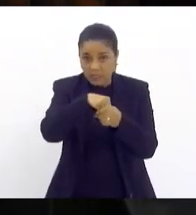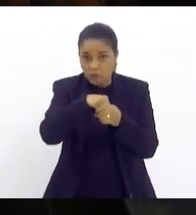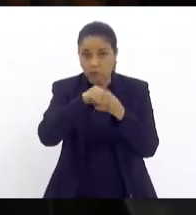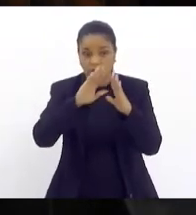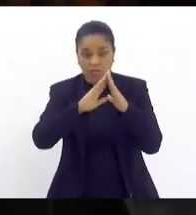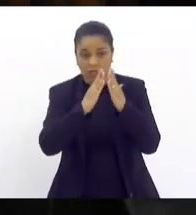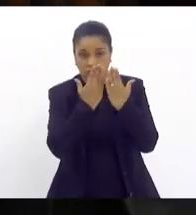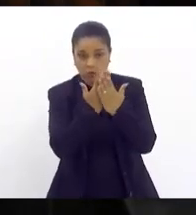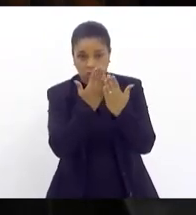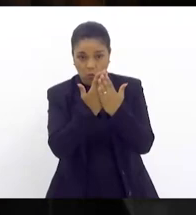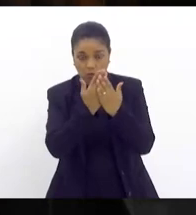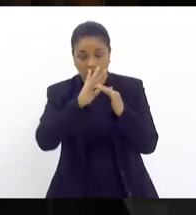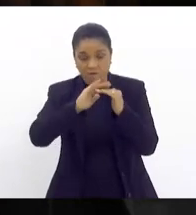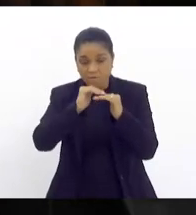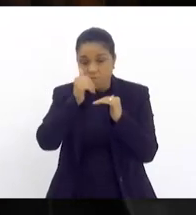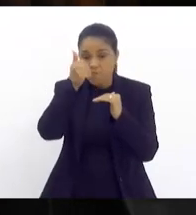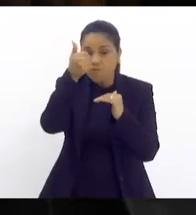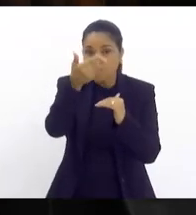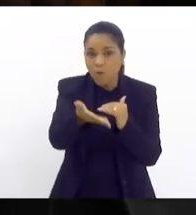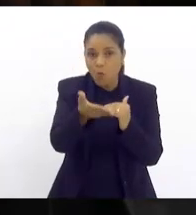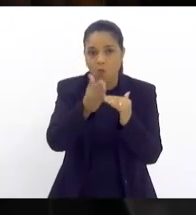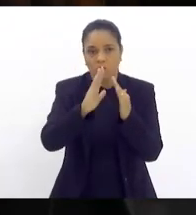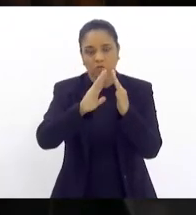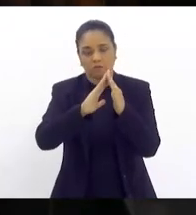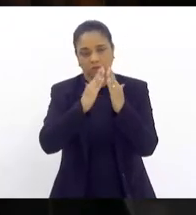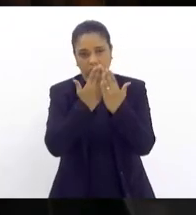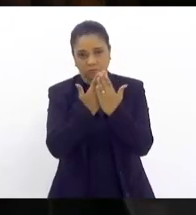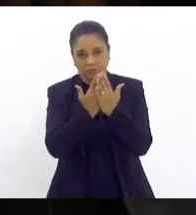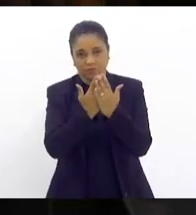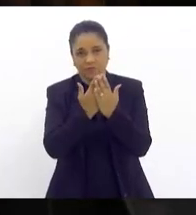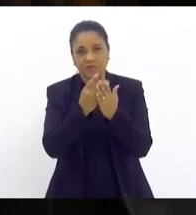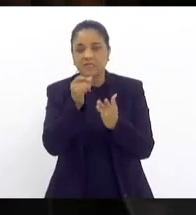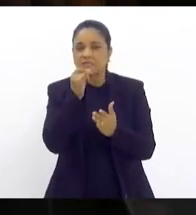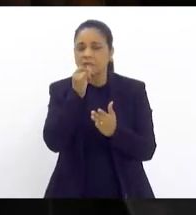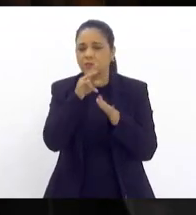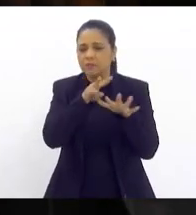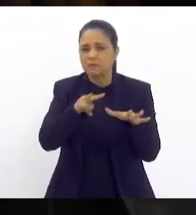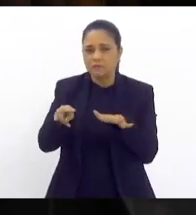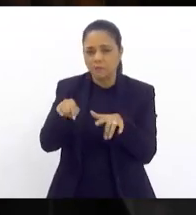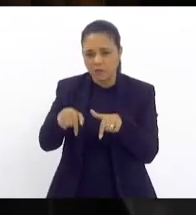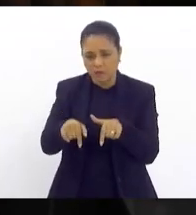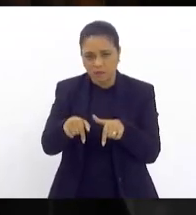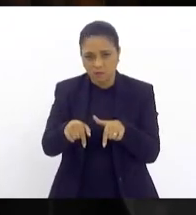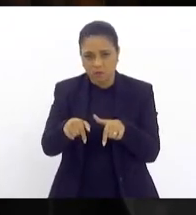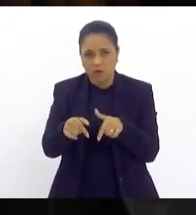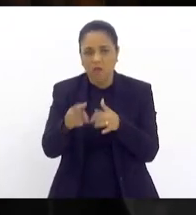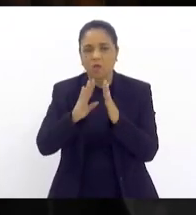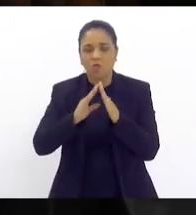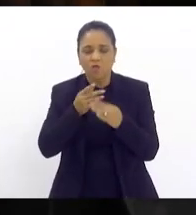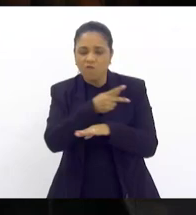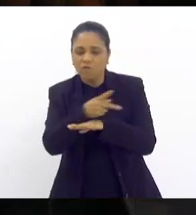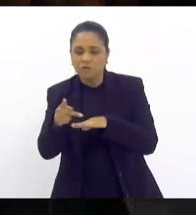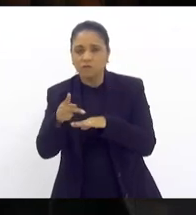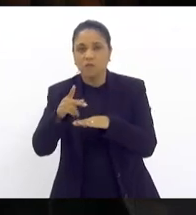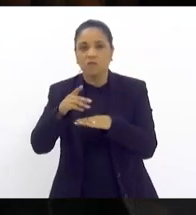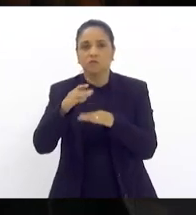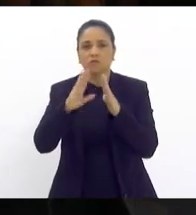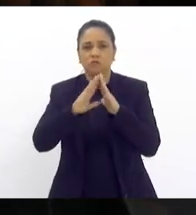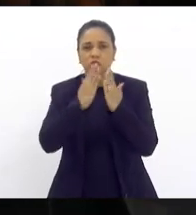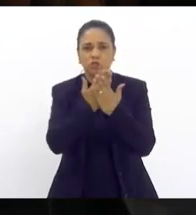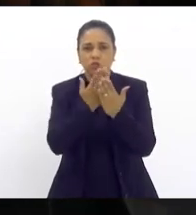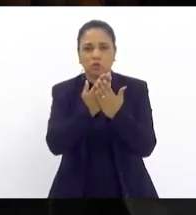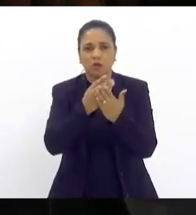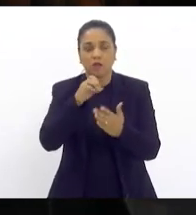sinto um exemplo que eu peguei essa semana eu Visitei o Colégio Estadual Estela matutino na